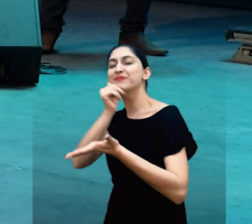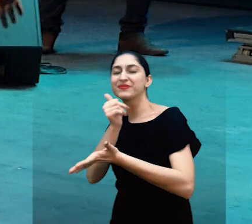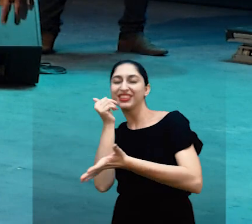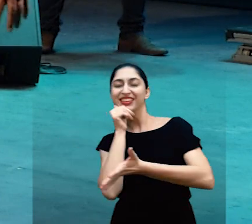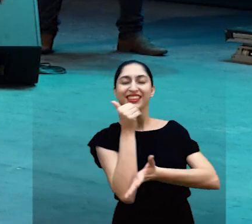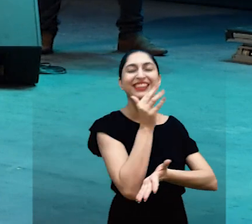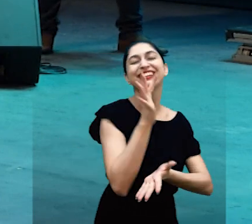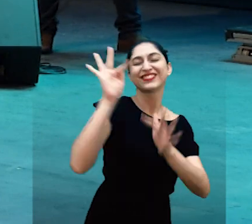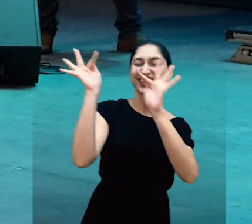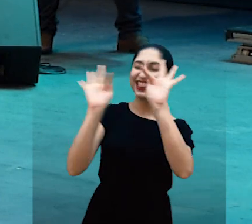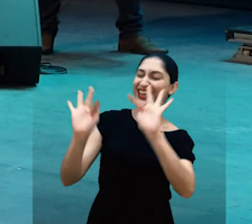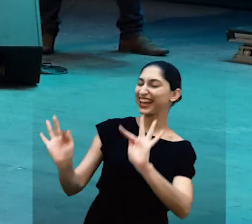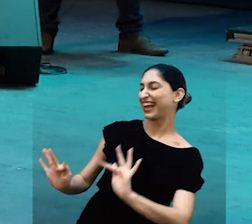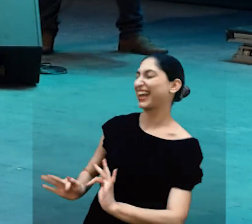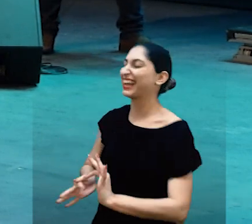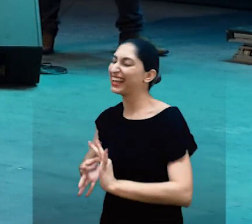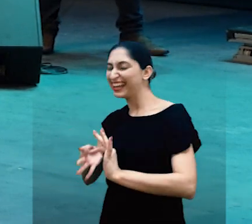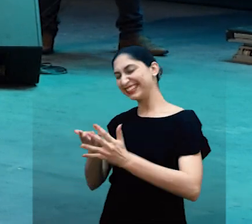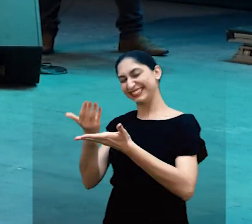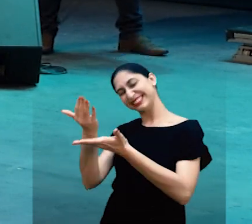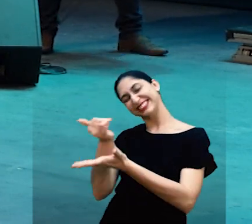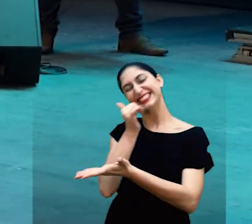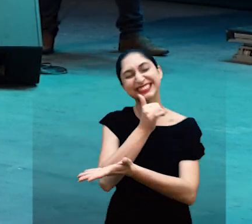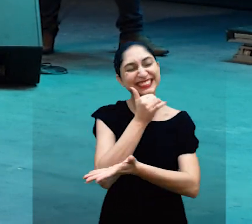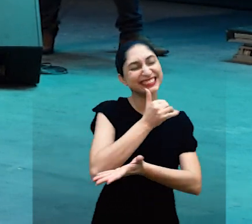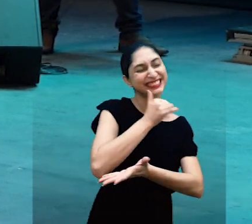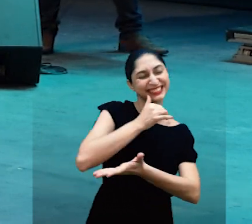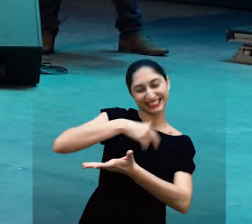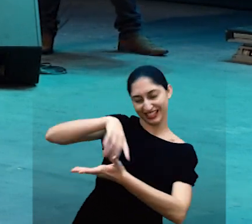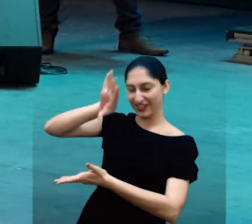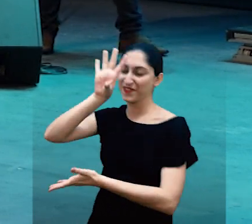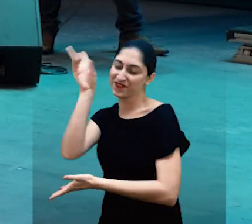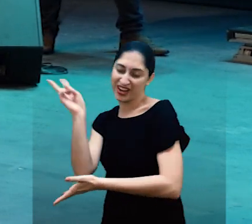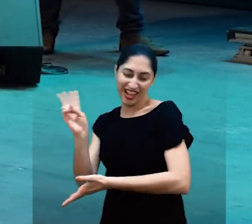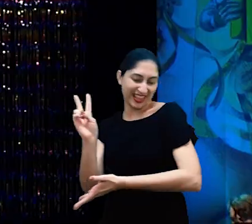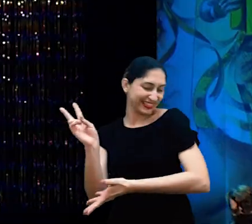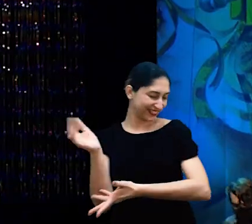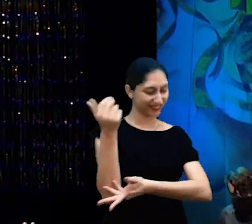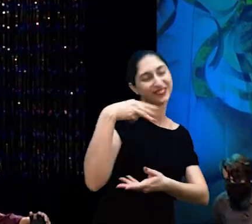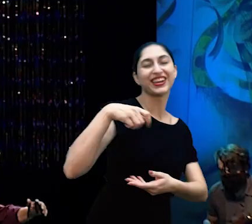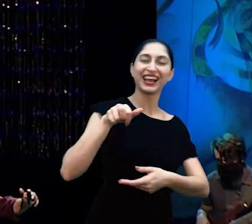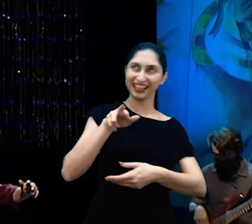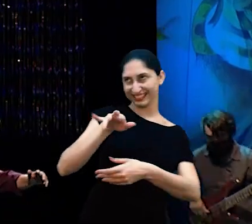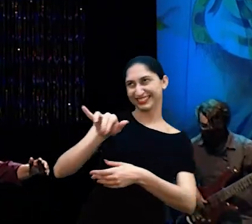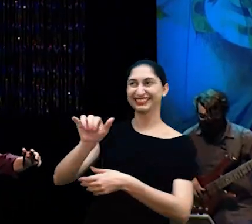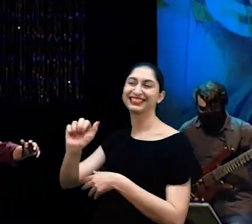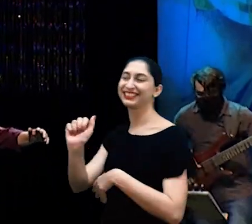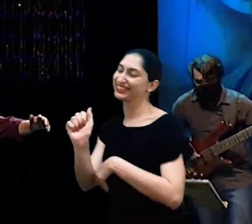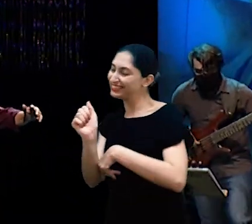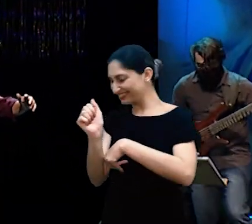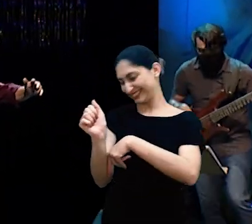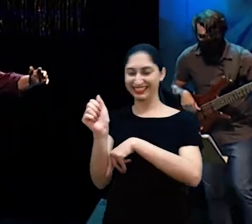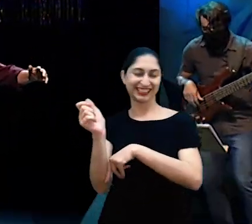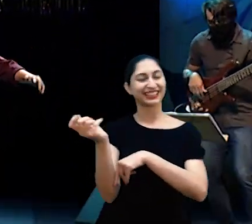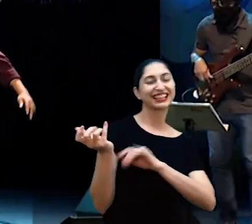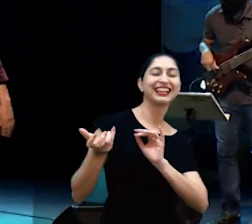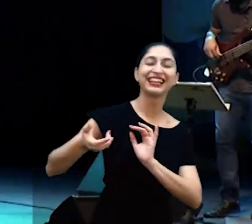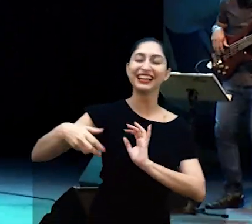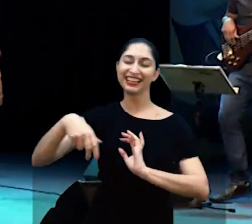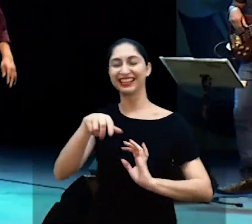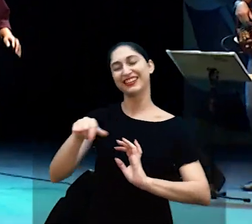ela. Toda a felicidade da menina, menina, donzela é Mariquinha, Mariana, quero ver Mariazinha na garapa no